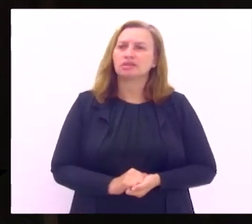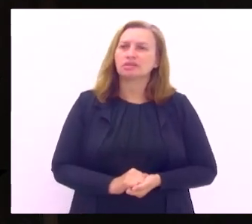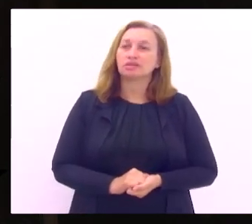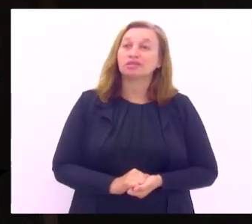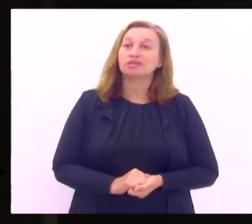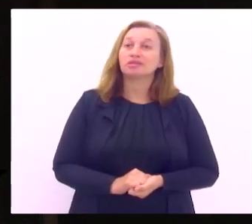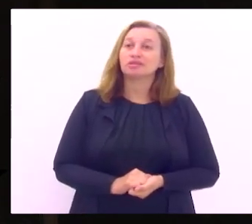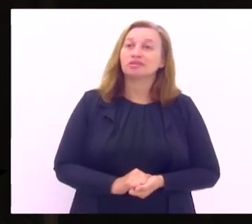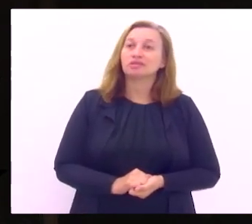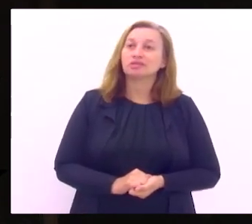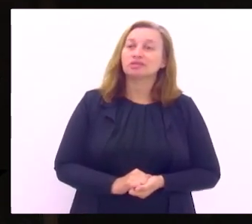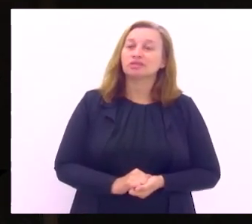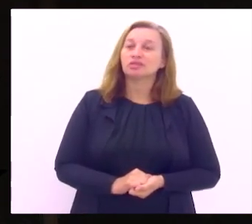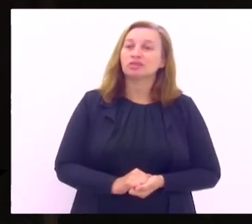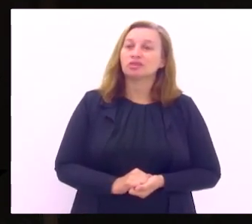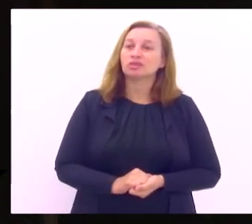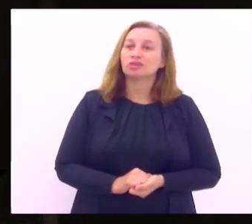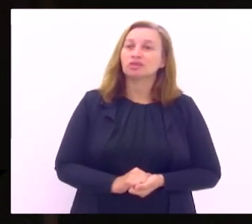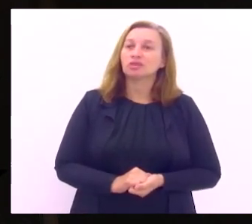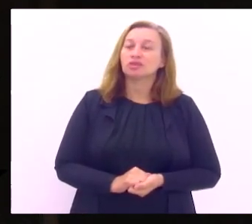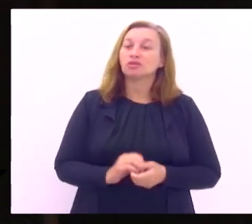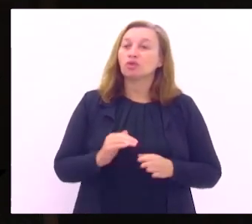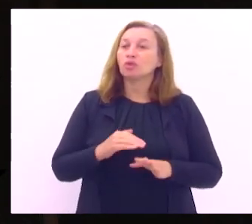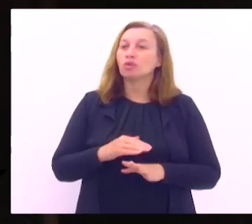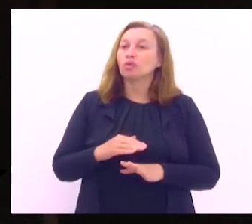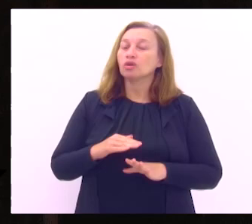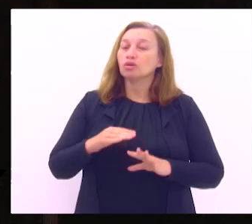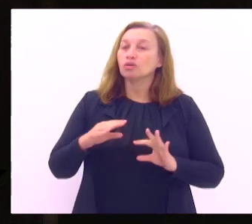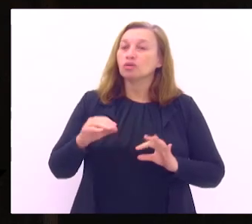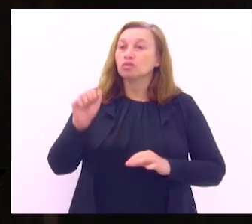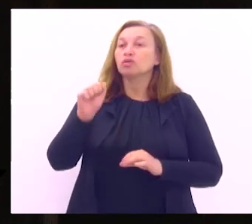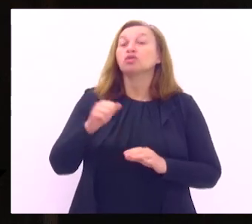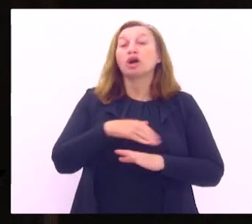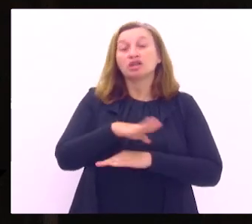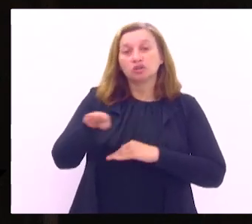e com o desporto, de um modo geral.